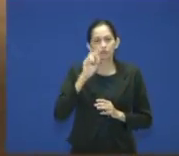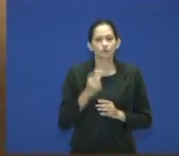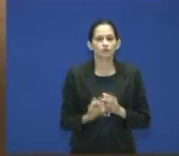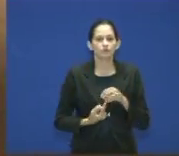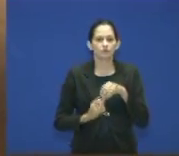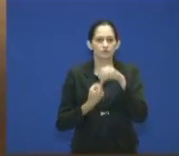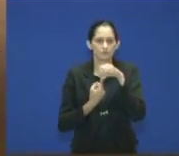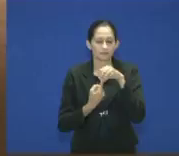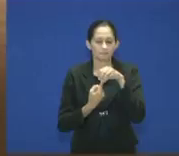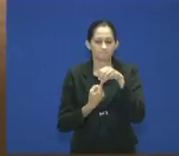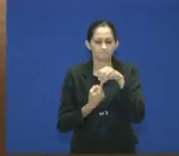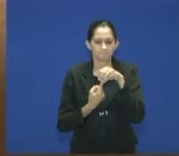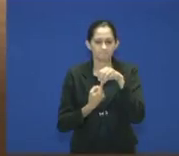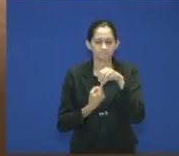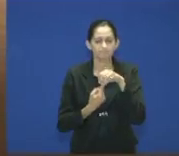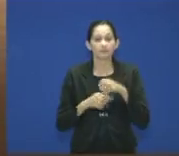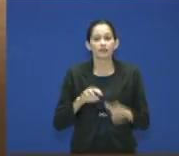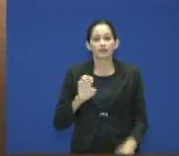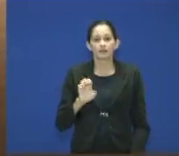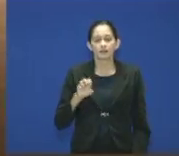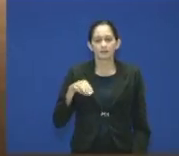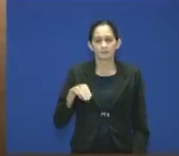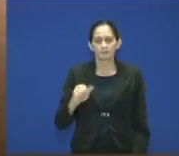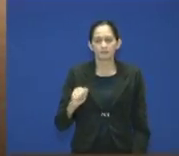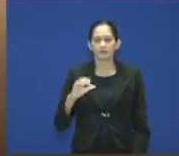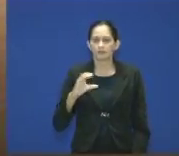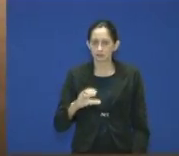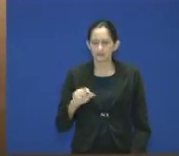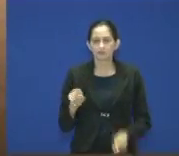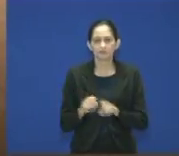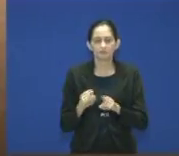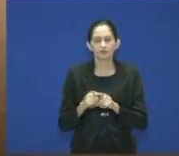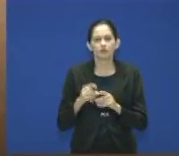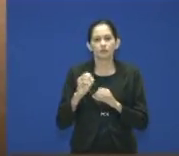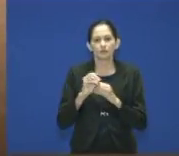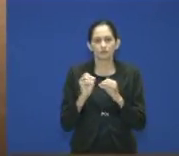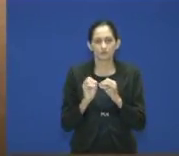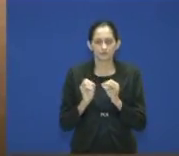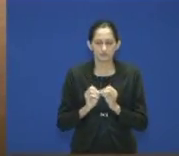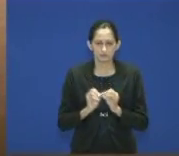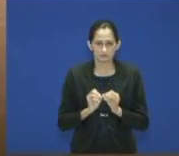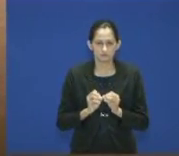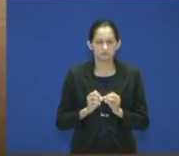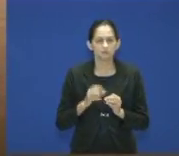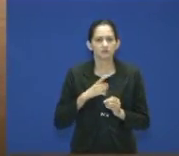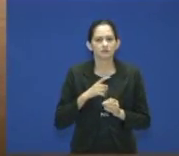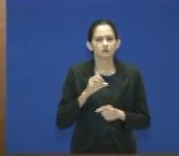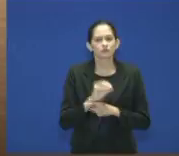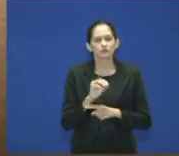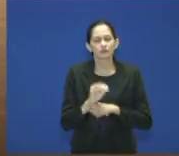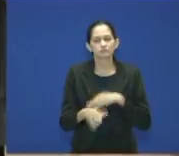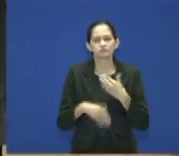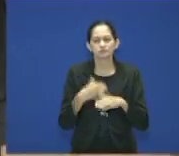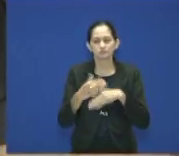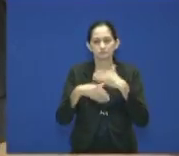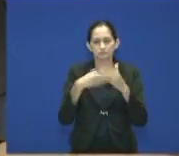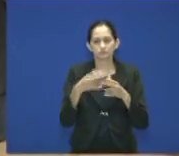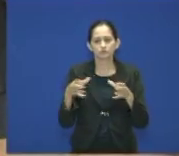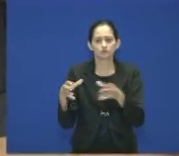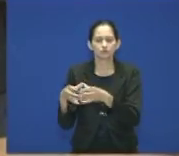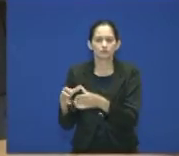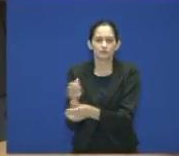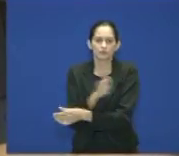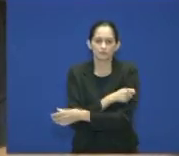única. A EMAC e a UFG vêm procurando cultivar e desenvolver no seu alunado